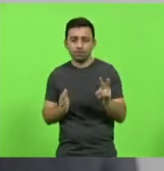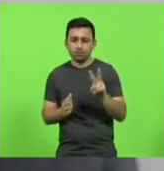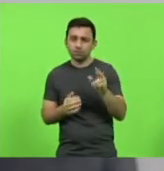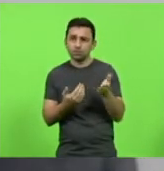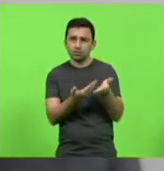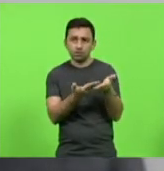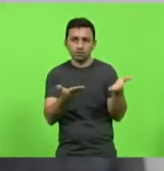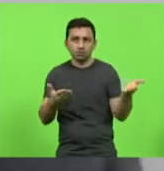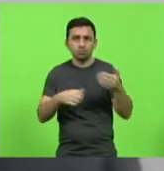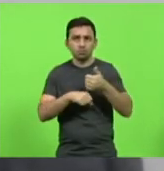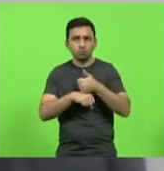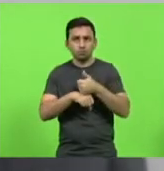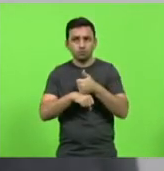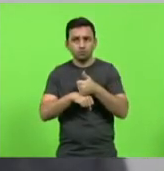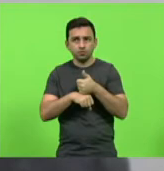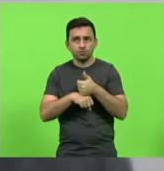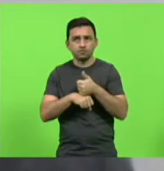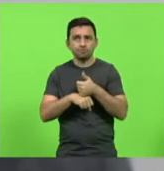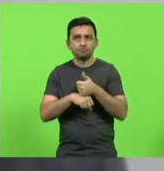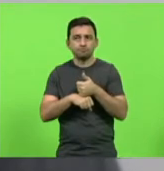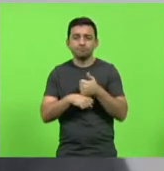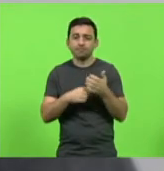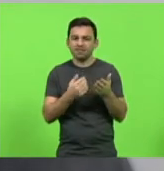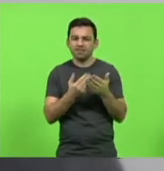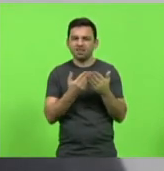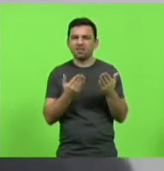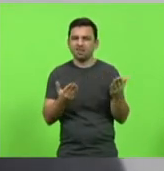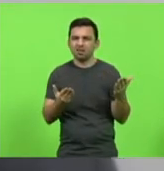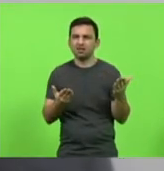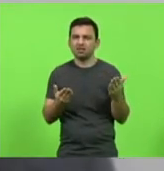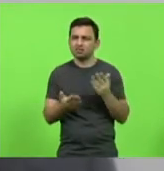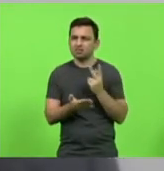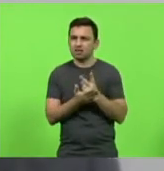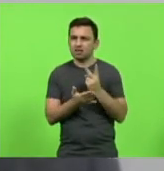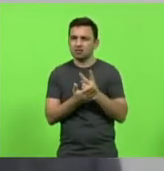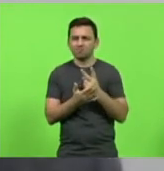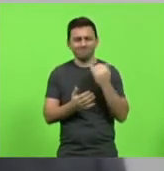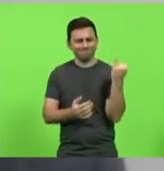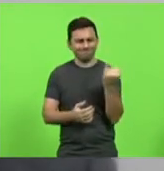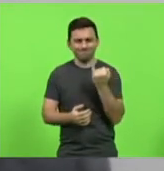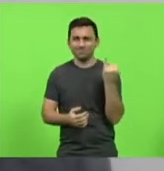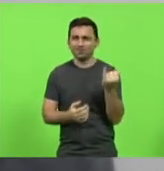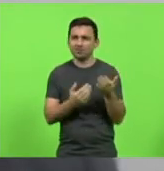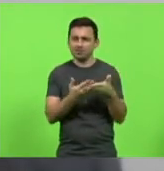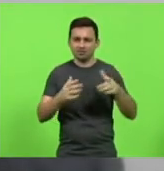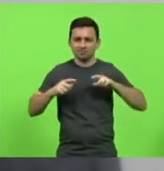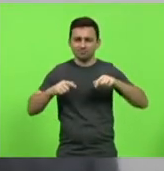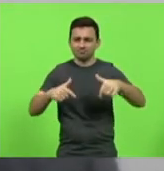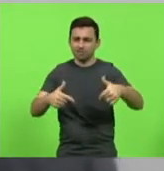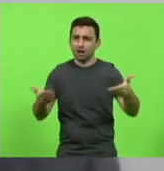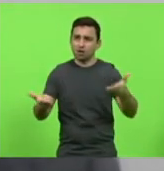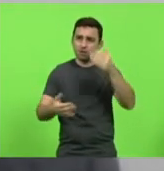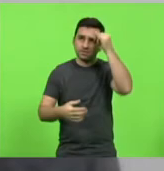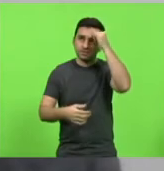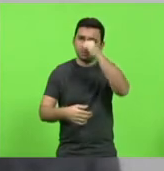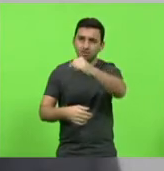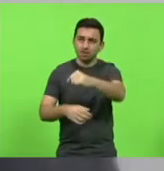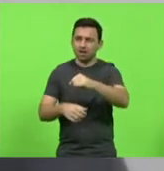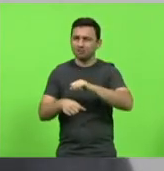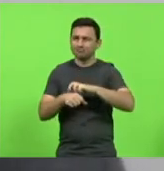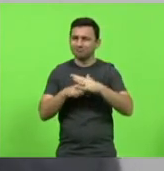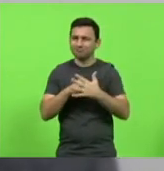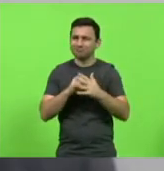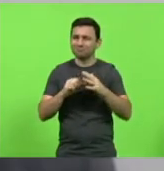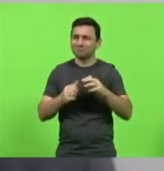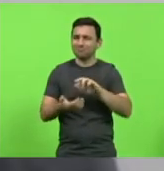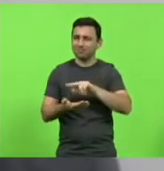desses profissionais que demonstram a sua essencialidade na linha de frente ao combate à pandemia